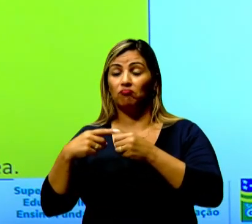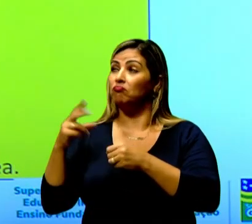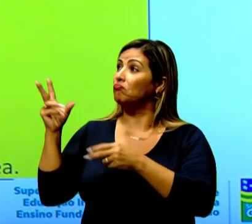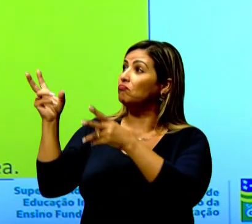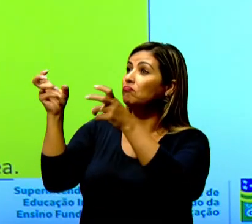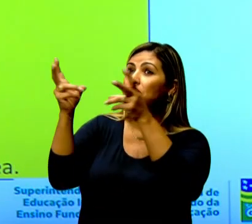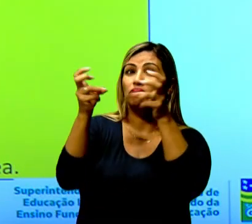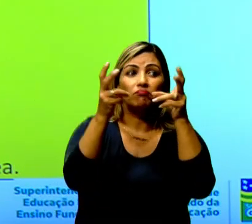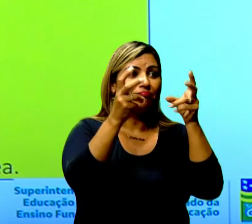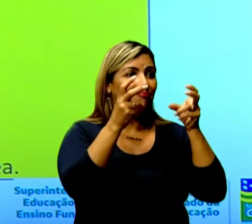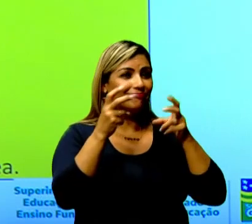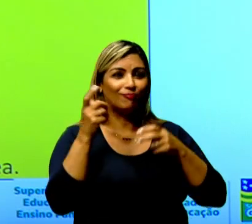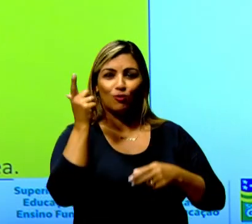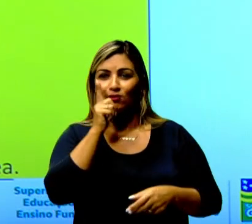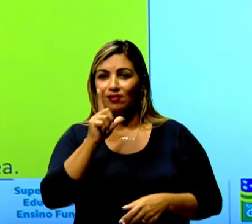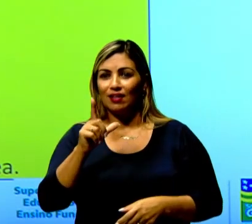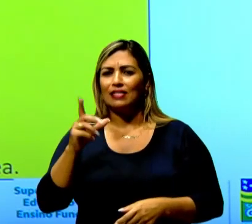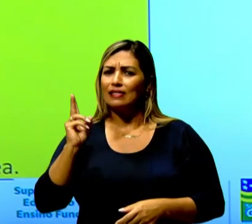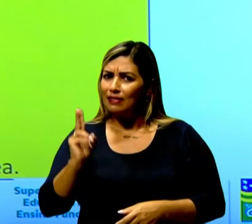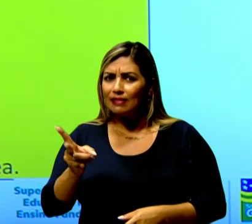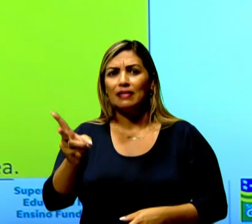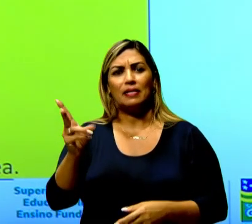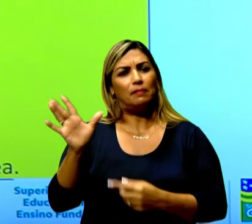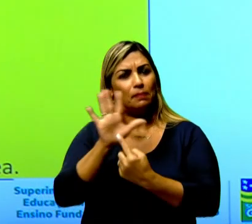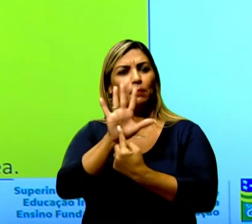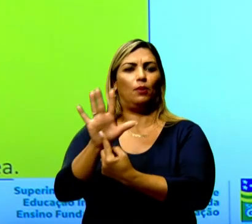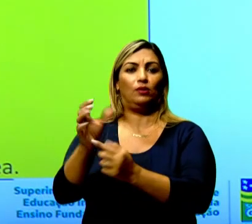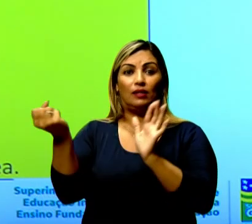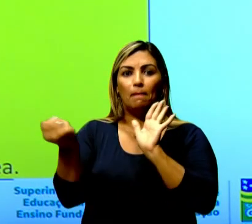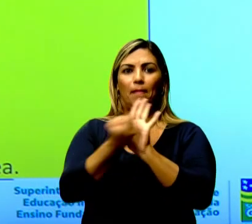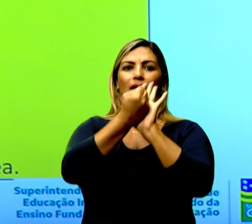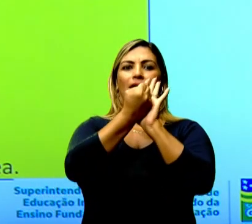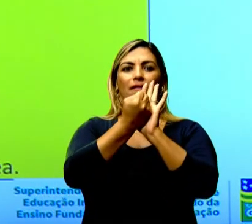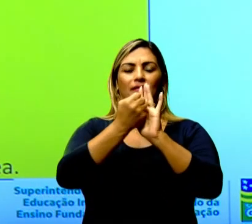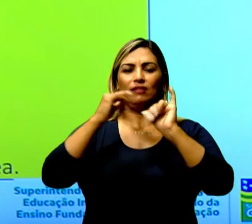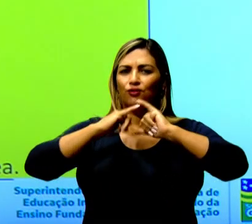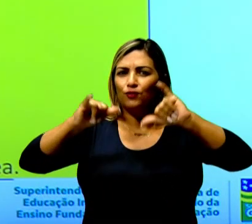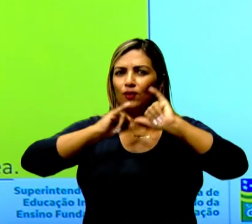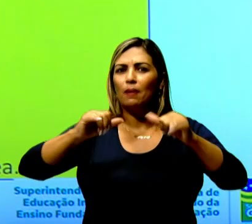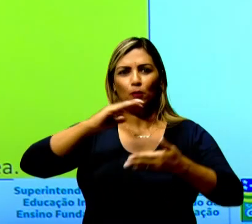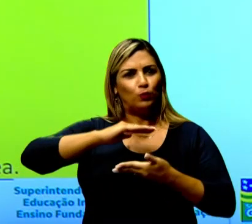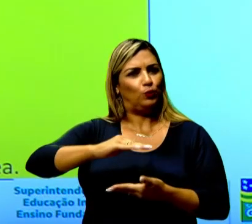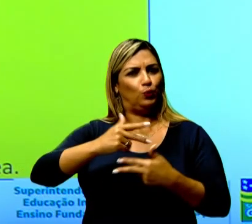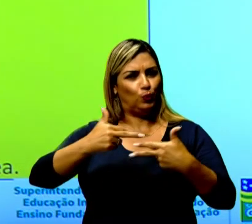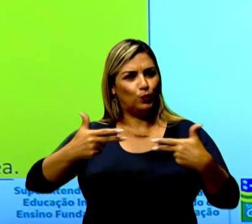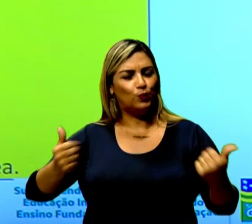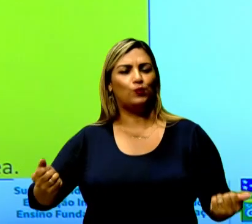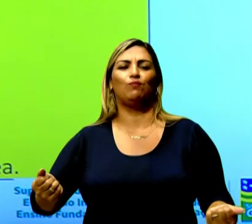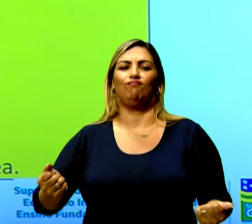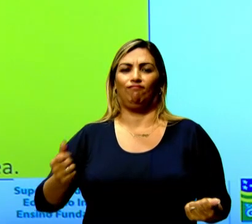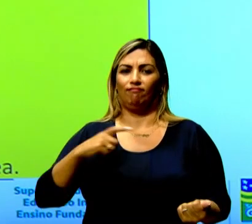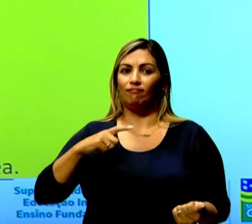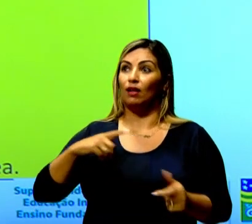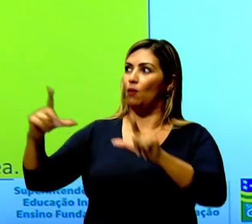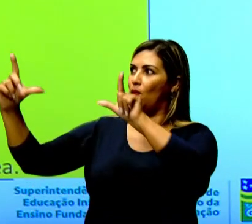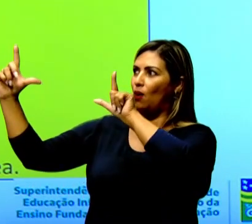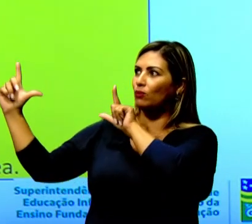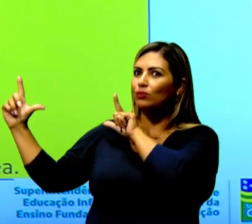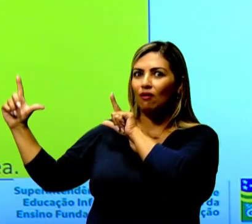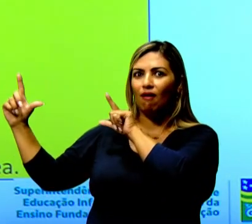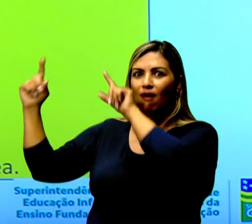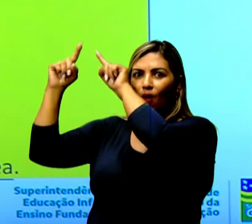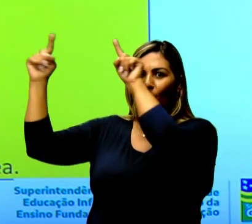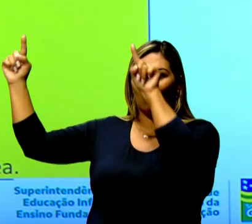é sempre indicado para lançamentos ou sustentação de marcas ou produtos portanto o outdoor é um